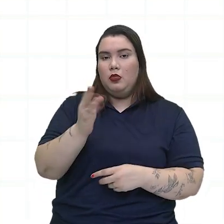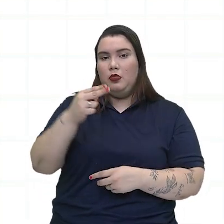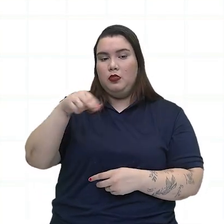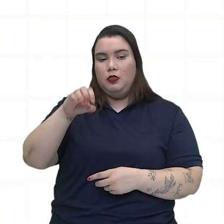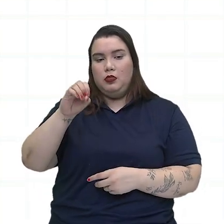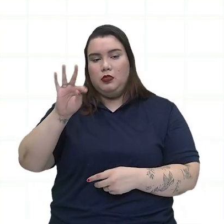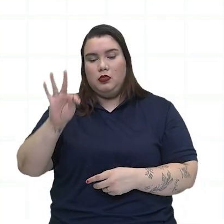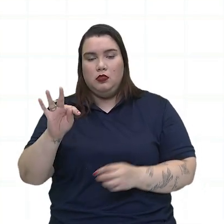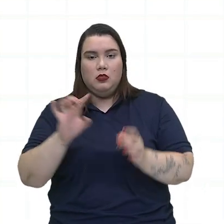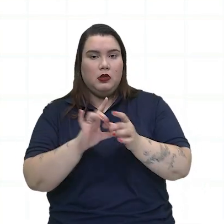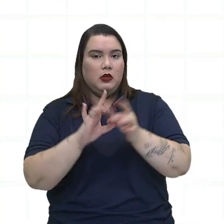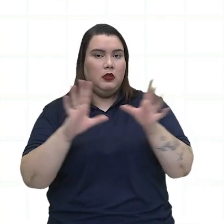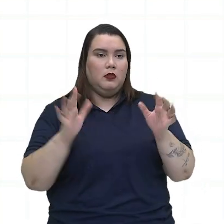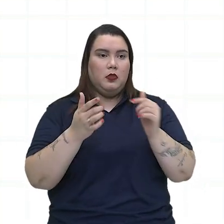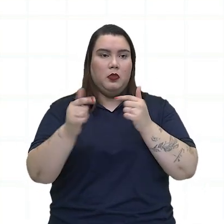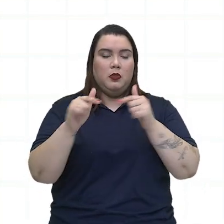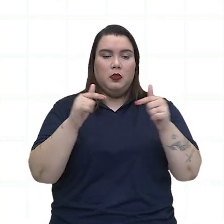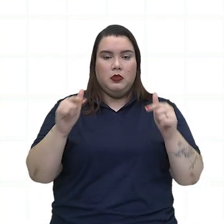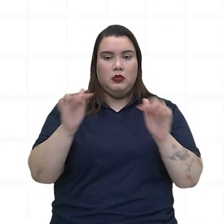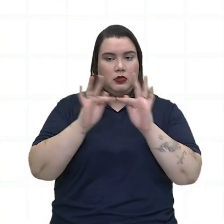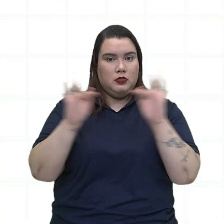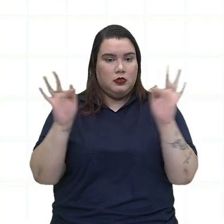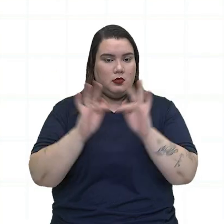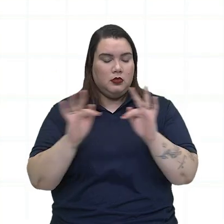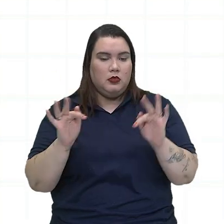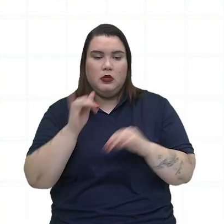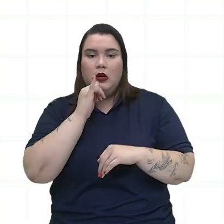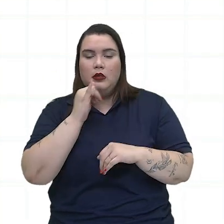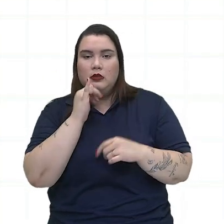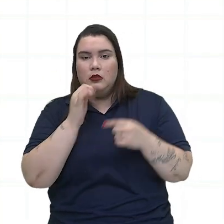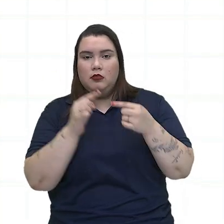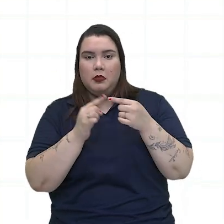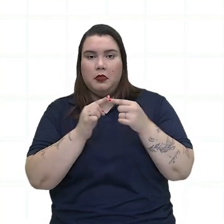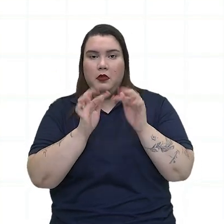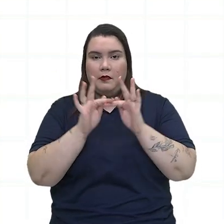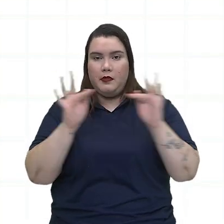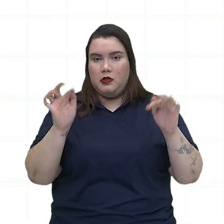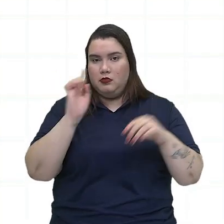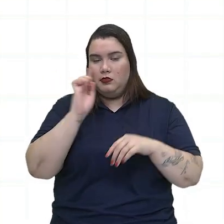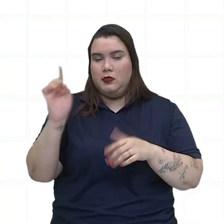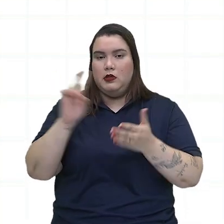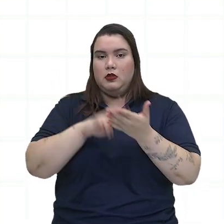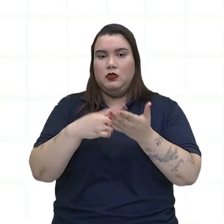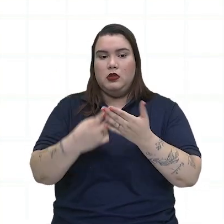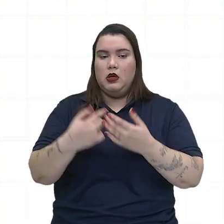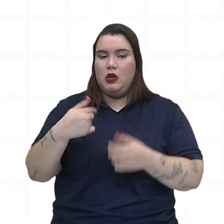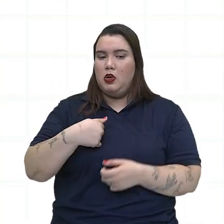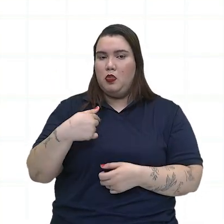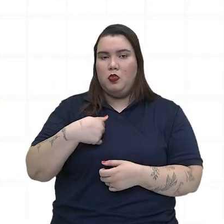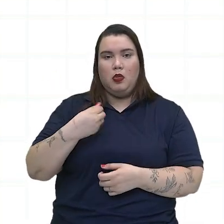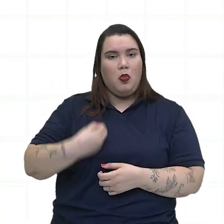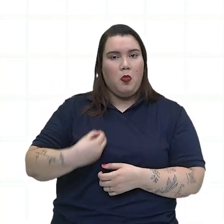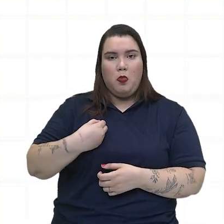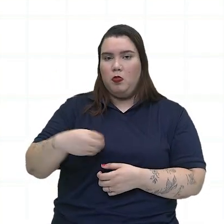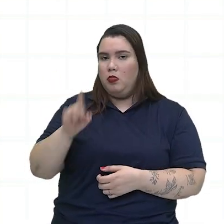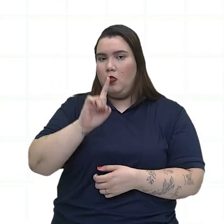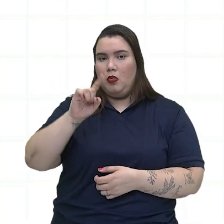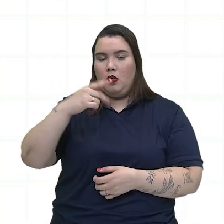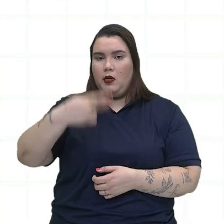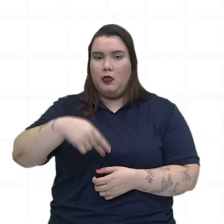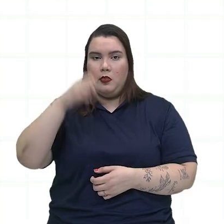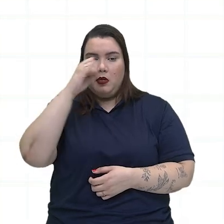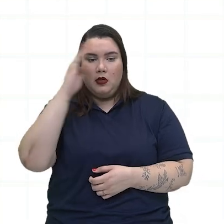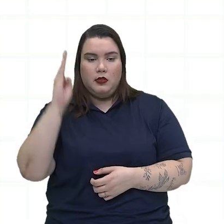exemplo, I do not live in Brazil. Eu não moro no Brasil. He or she doesn't